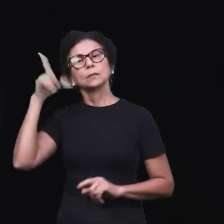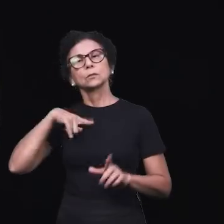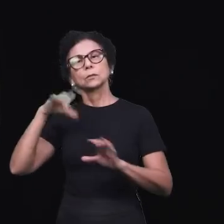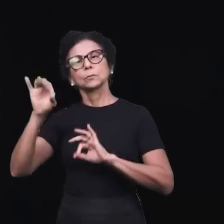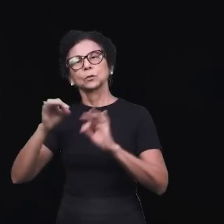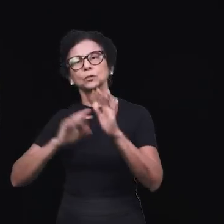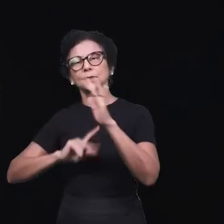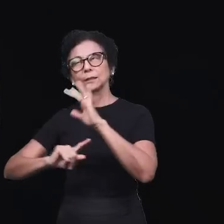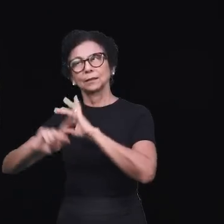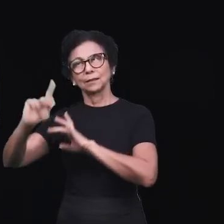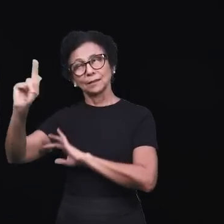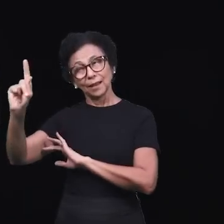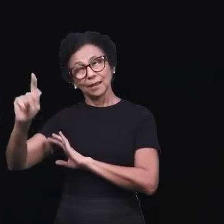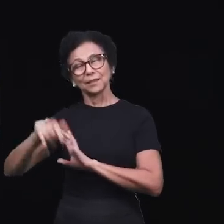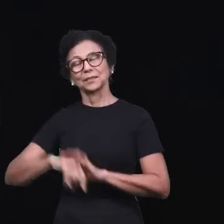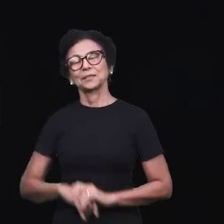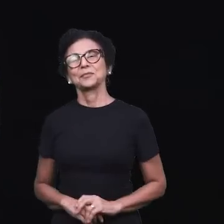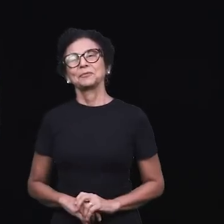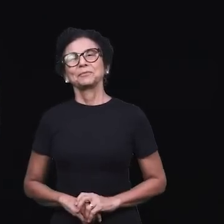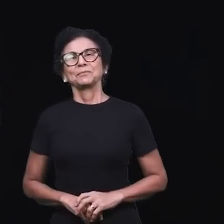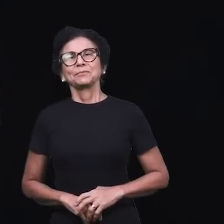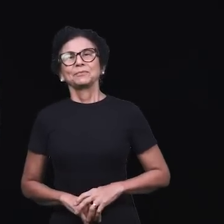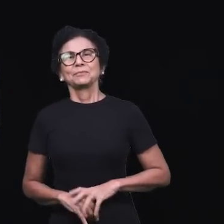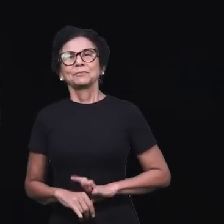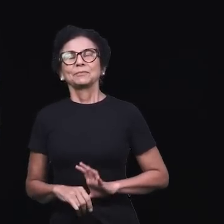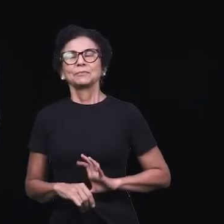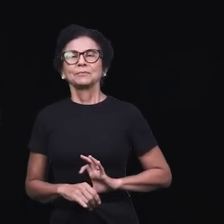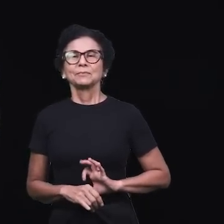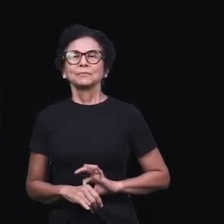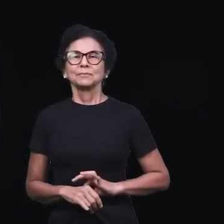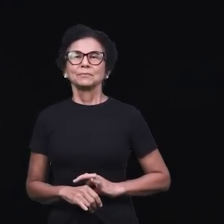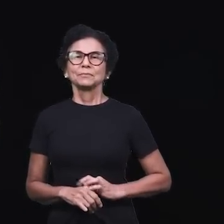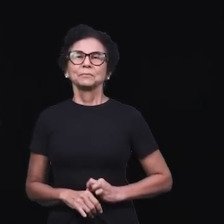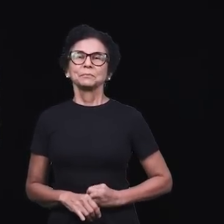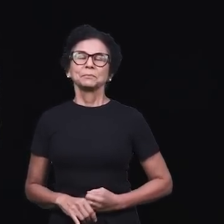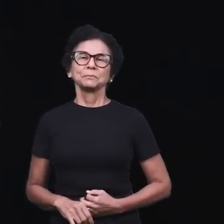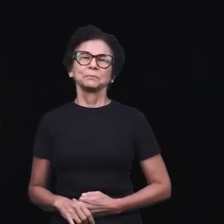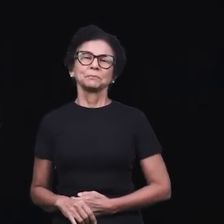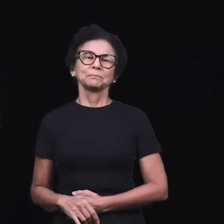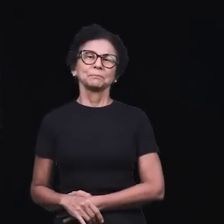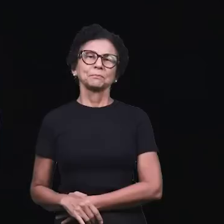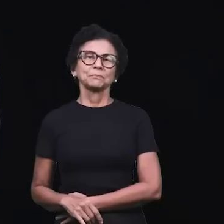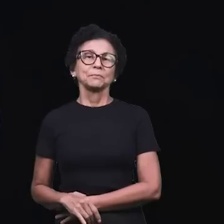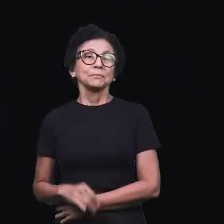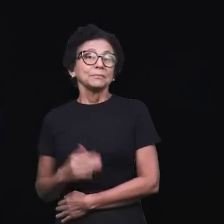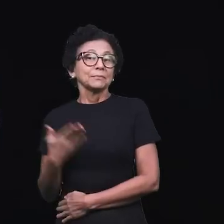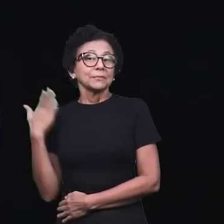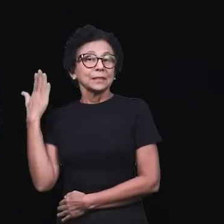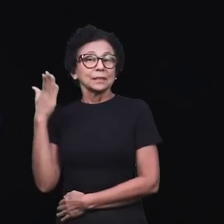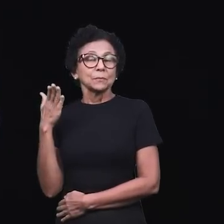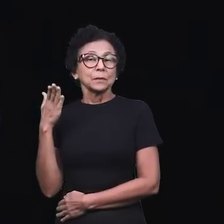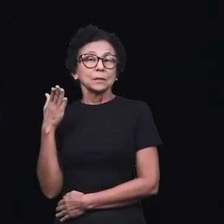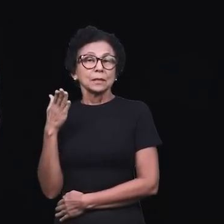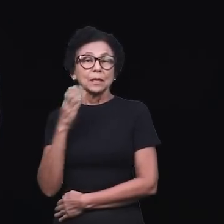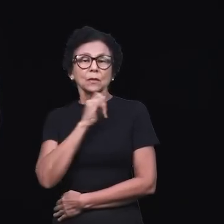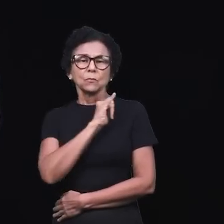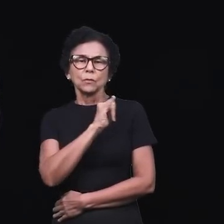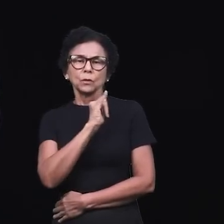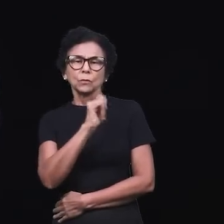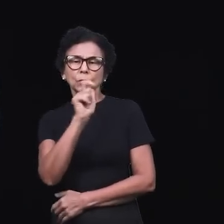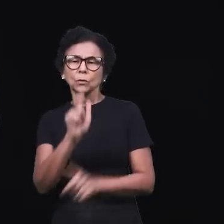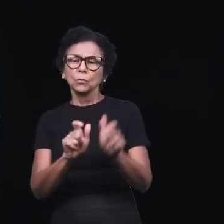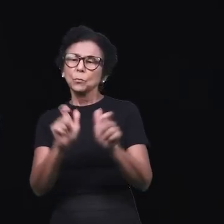terrena, e essa mensagem encontrou lugar no coração de muitos ali no estado da